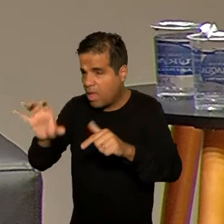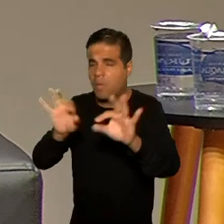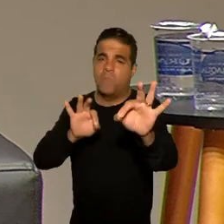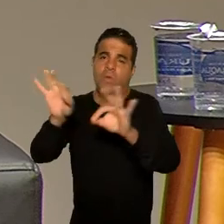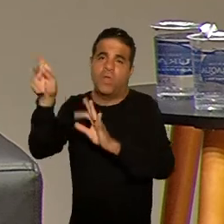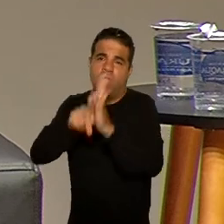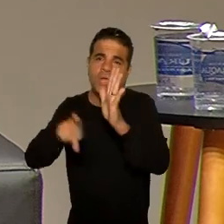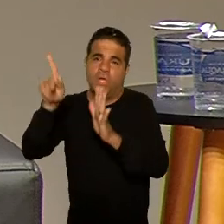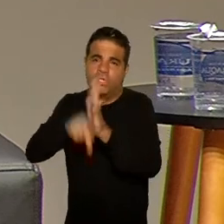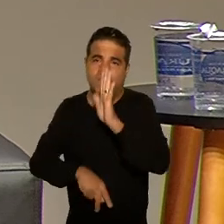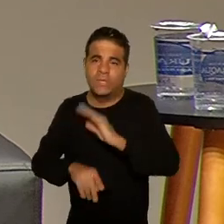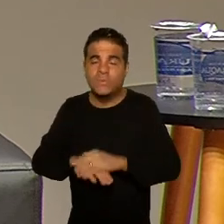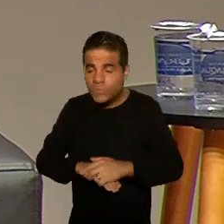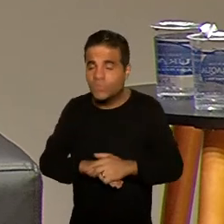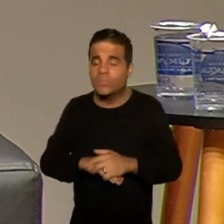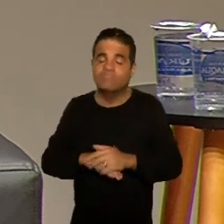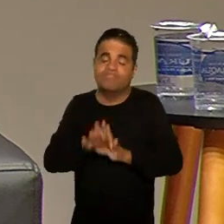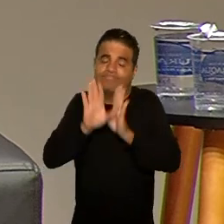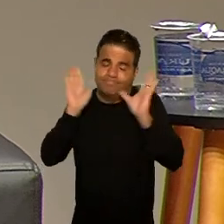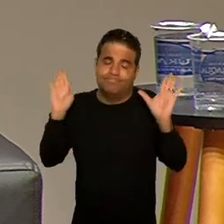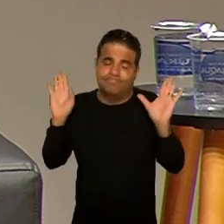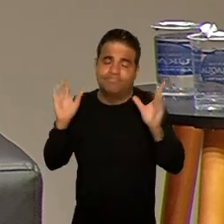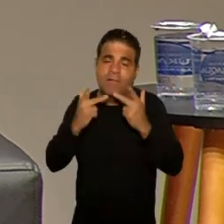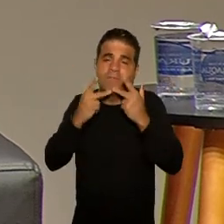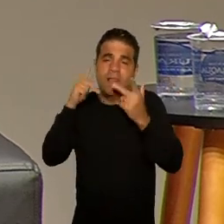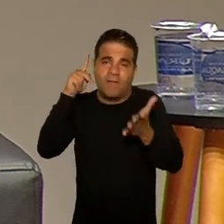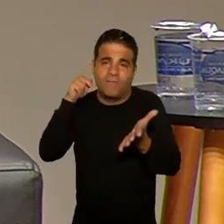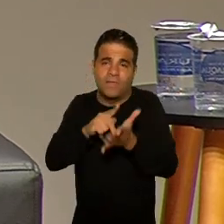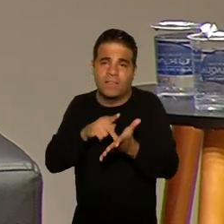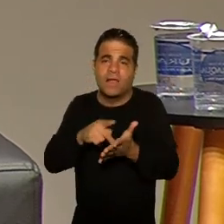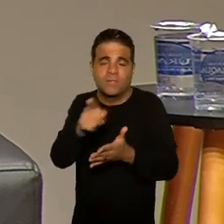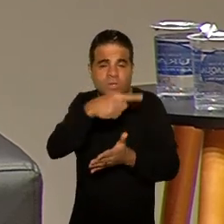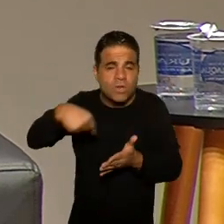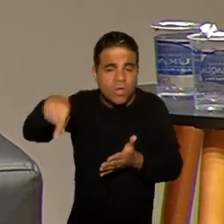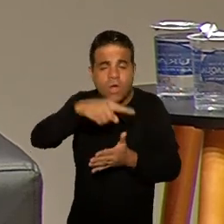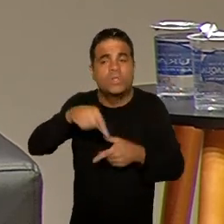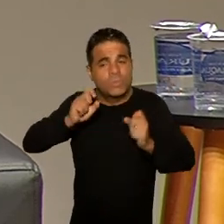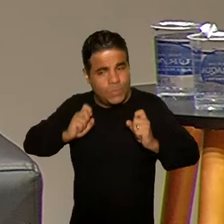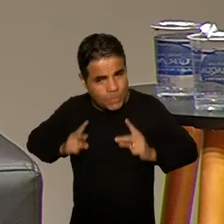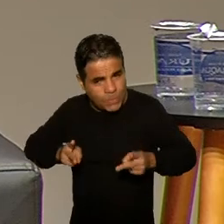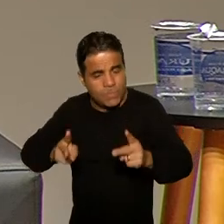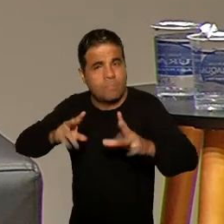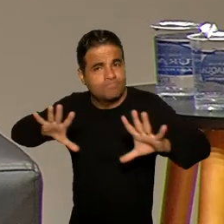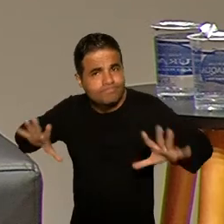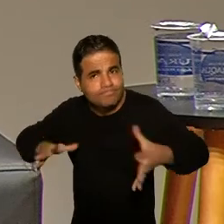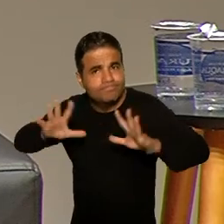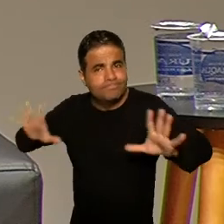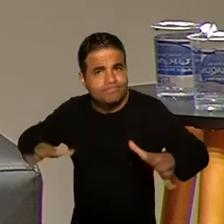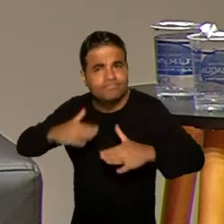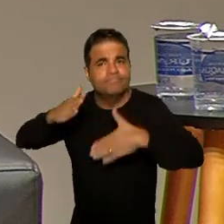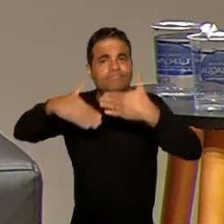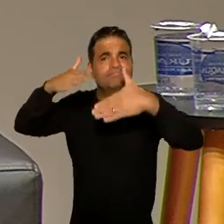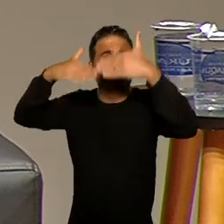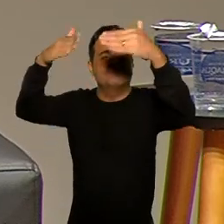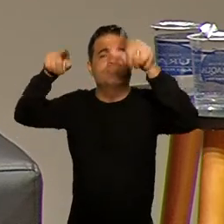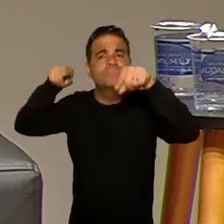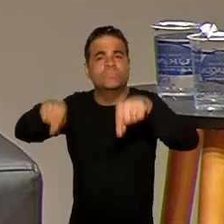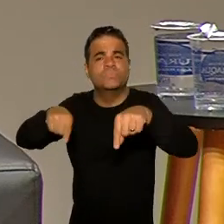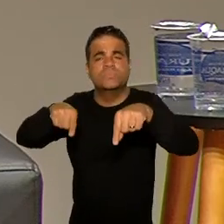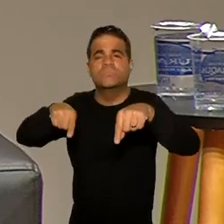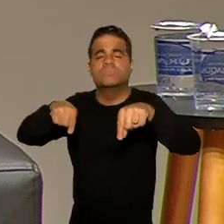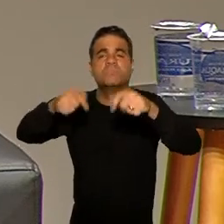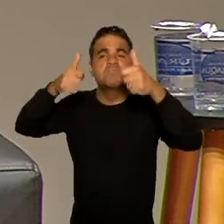né então por fim para dizer que a gente precisa cultivar um processo que seja